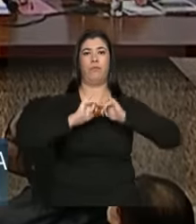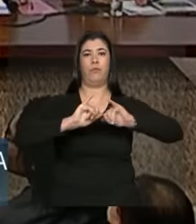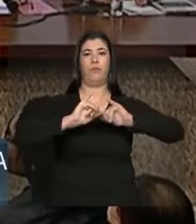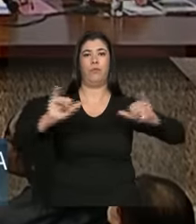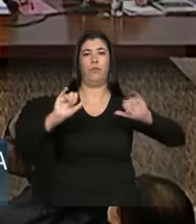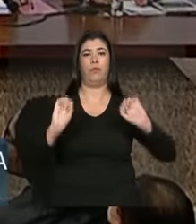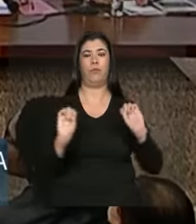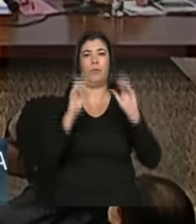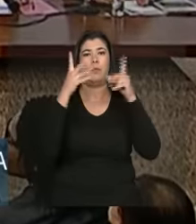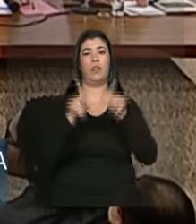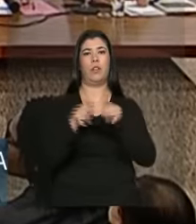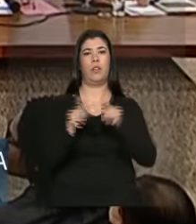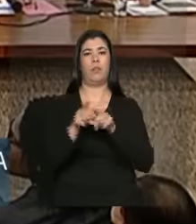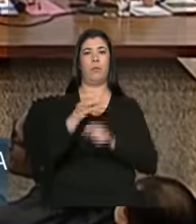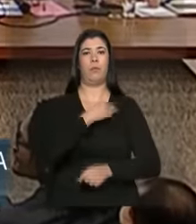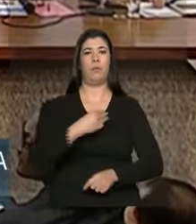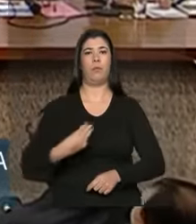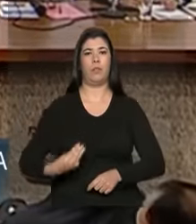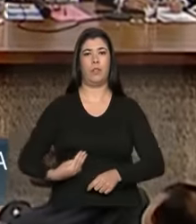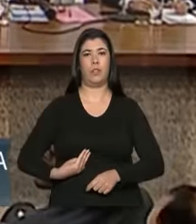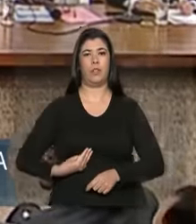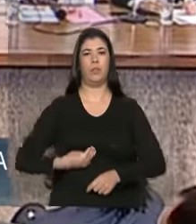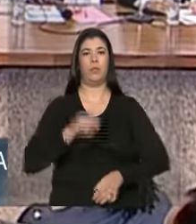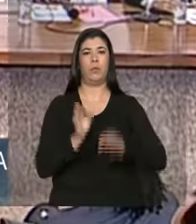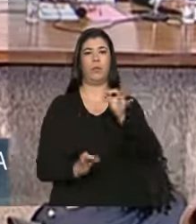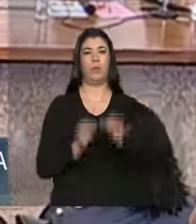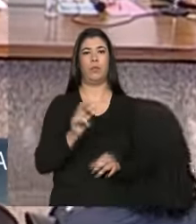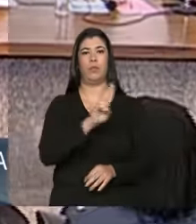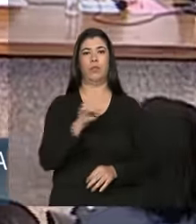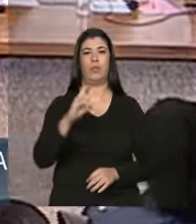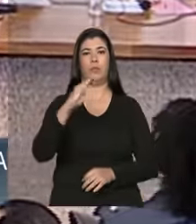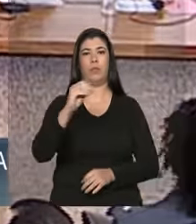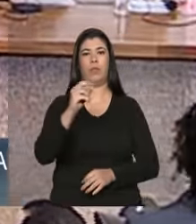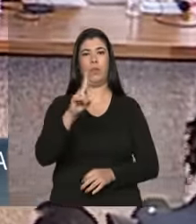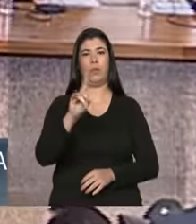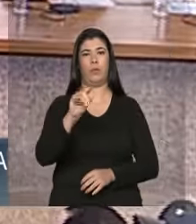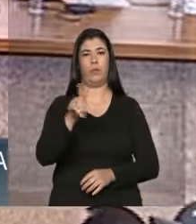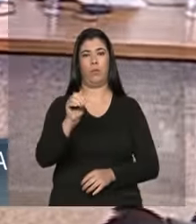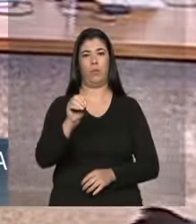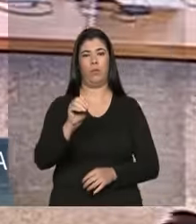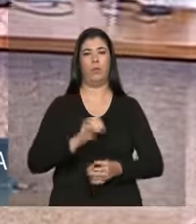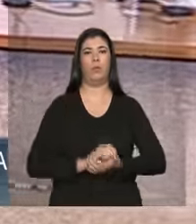senhor Ministro de estado da justiça José Eduardo